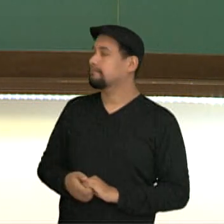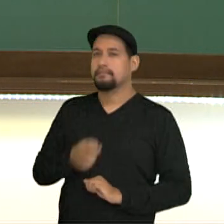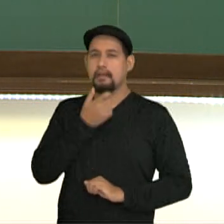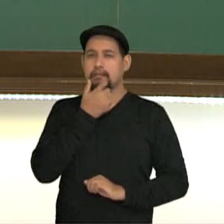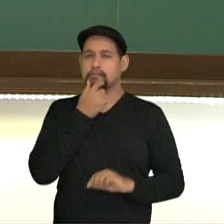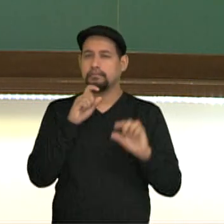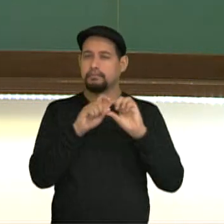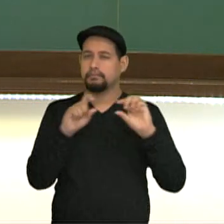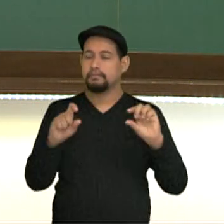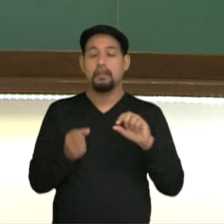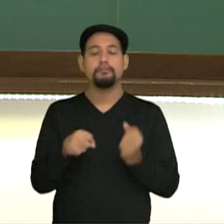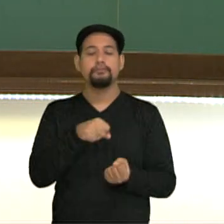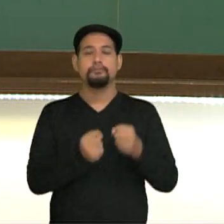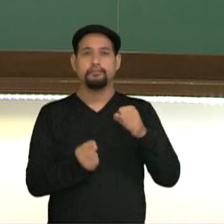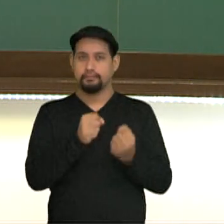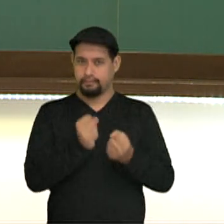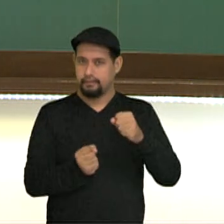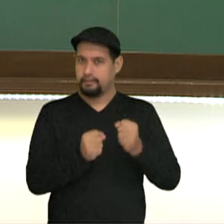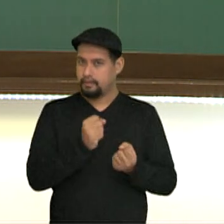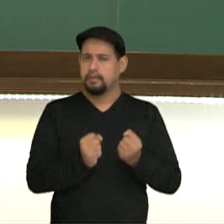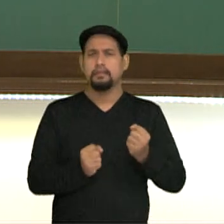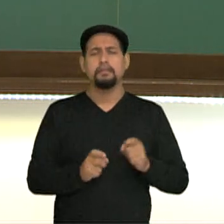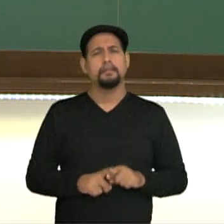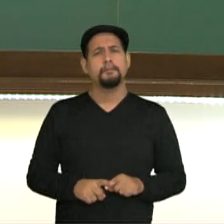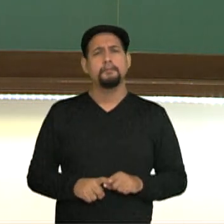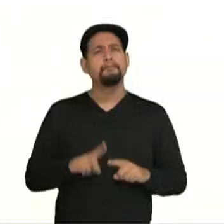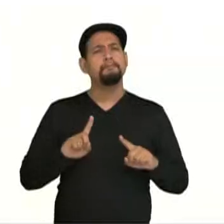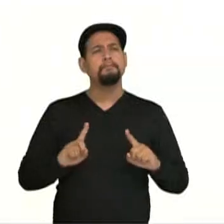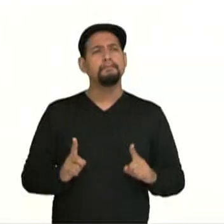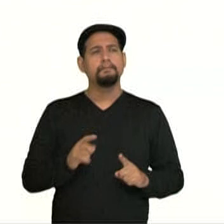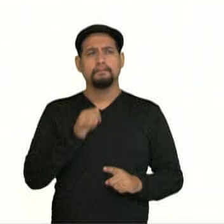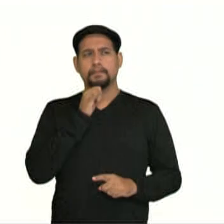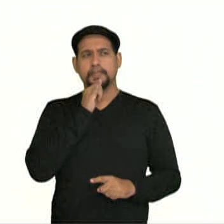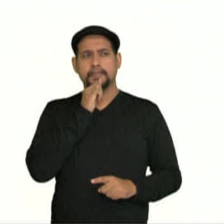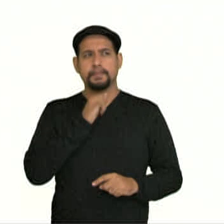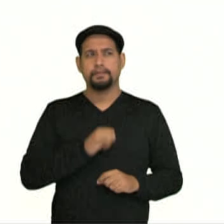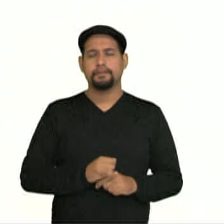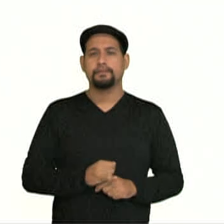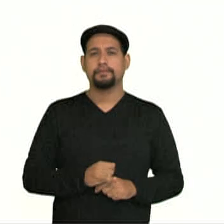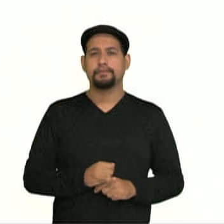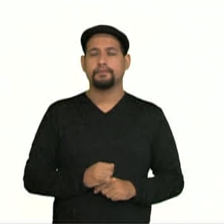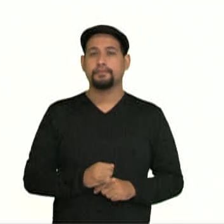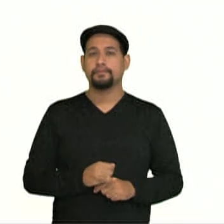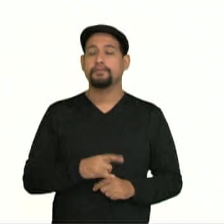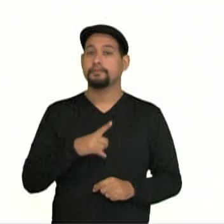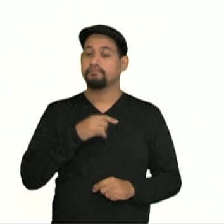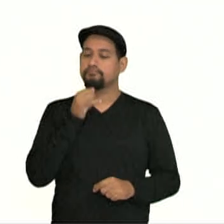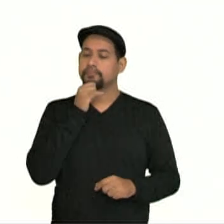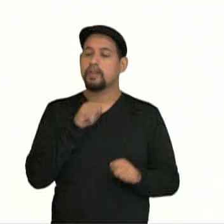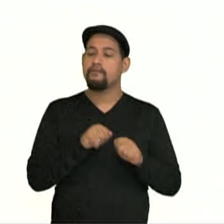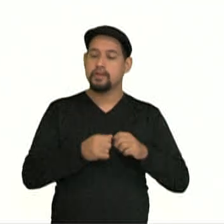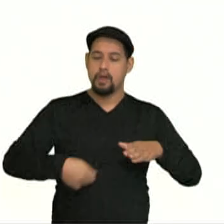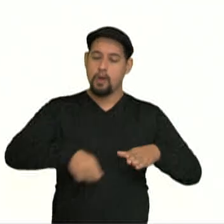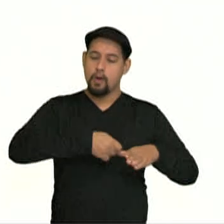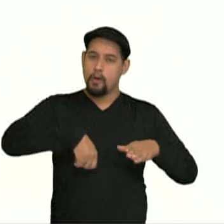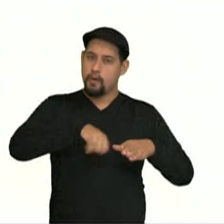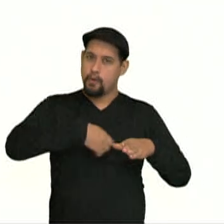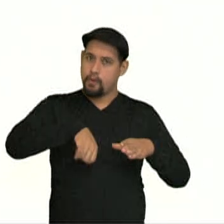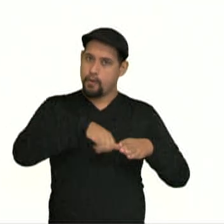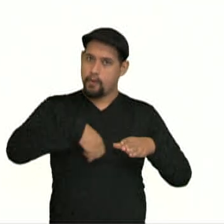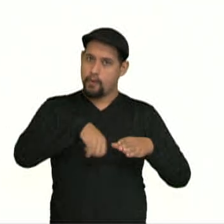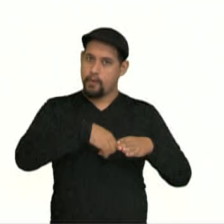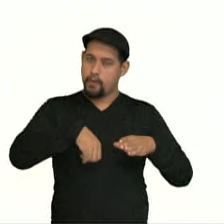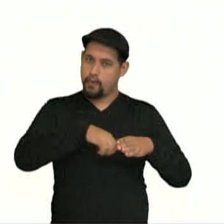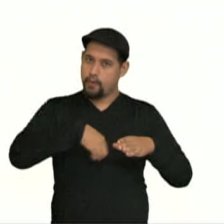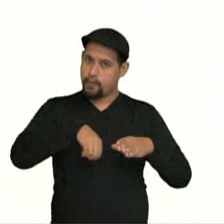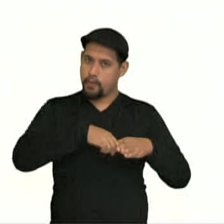car. Ela está dirigindo um carro. What are the kids doing? The kids are cooking. Eles estão cozinhando. E